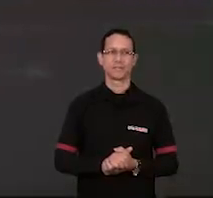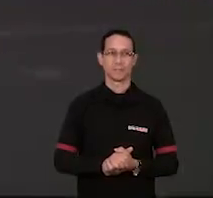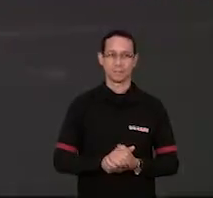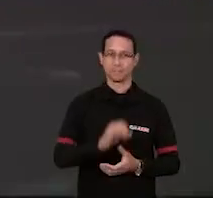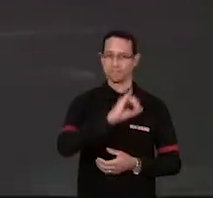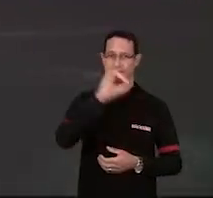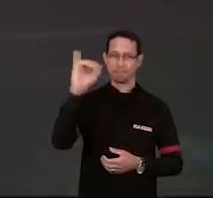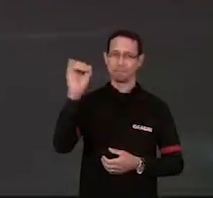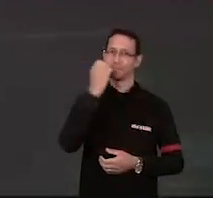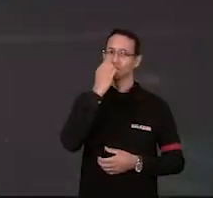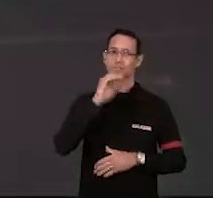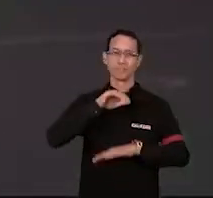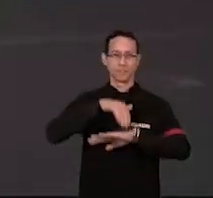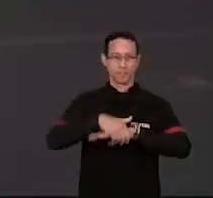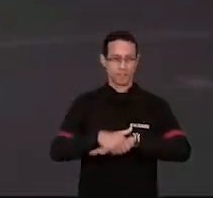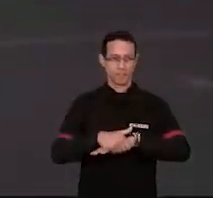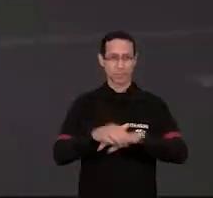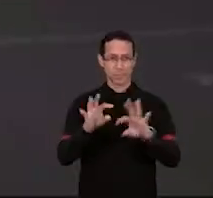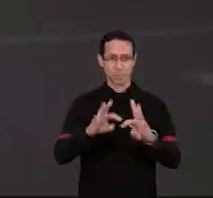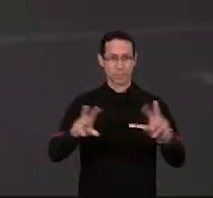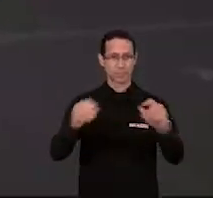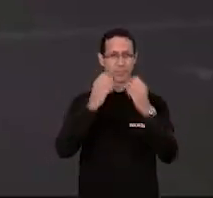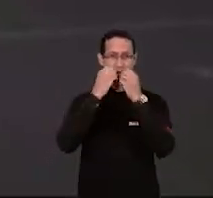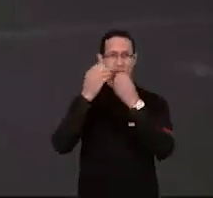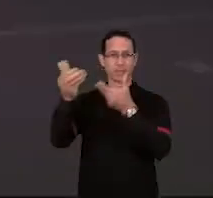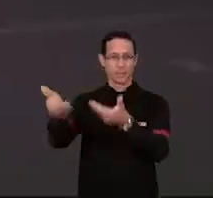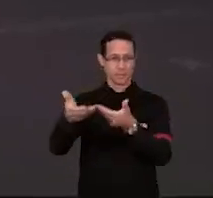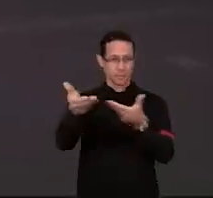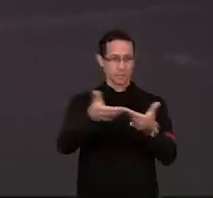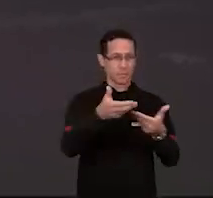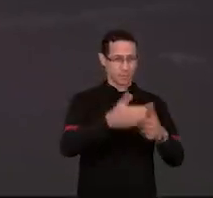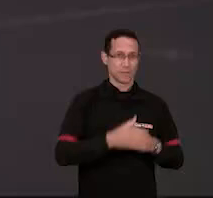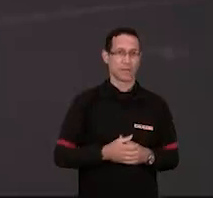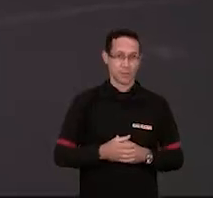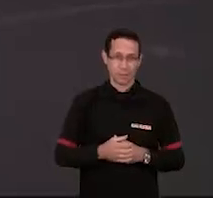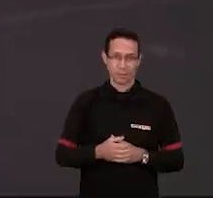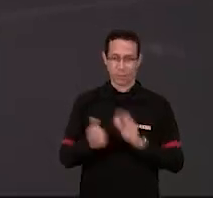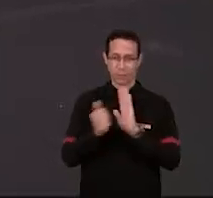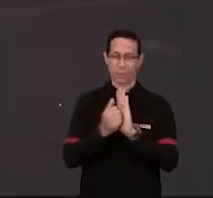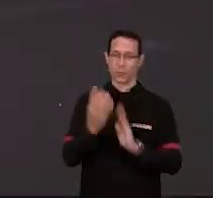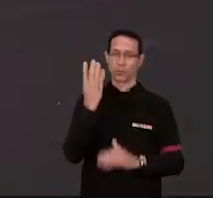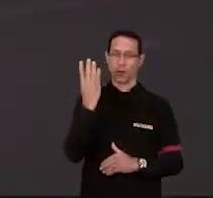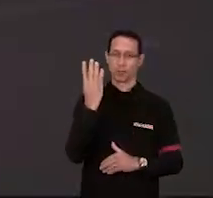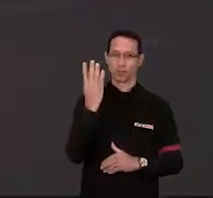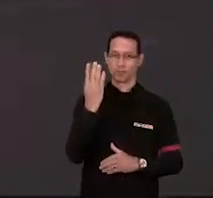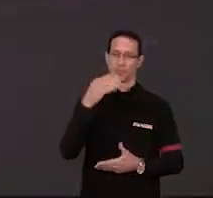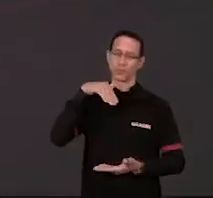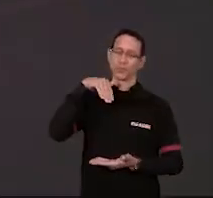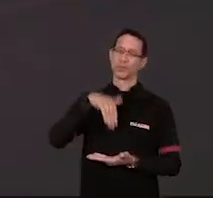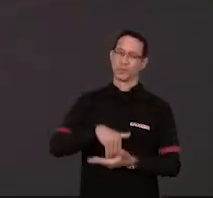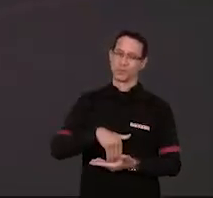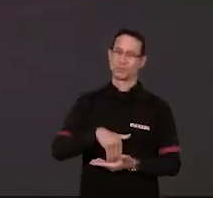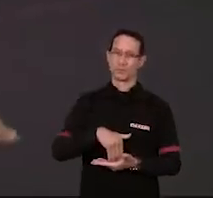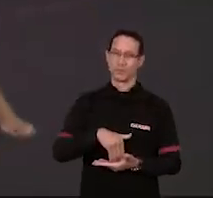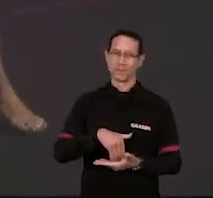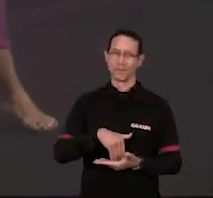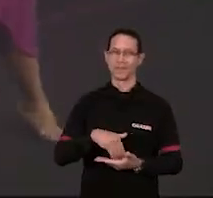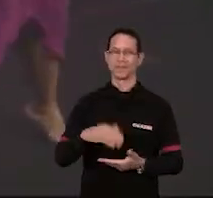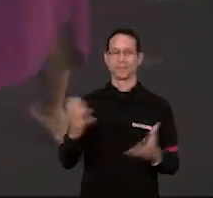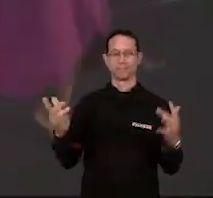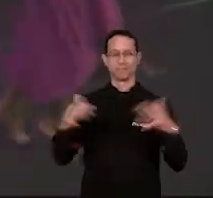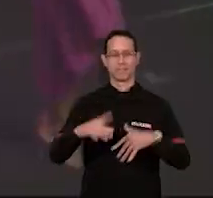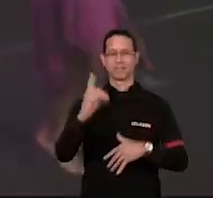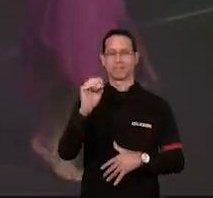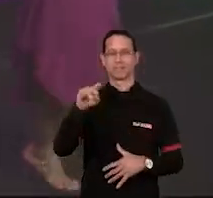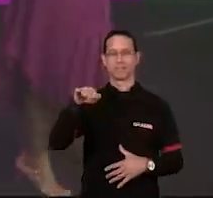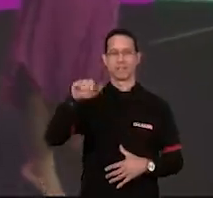Olá, boa noite, sejam todos muito bem-vindos ao nosso quarto e último encontro do Derma